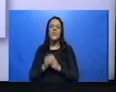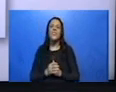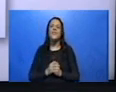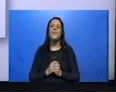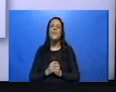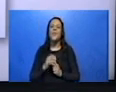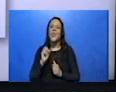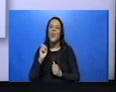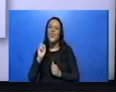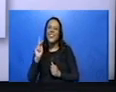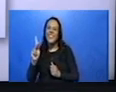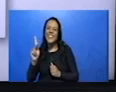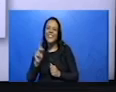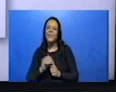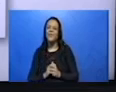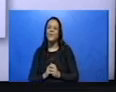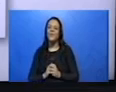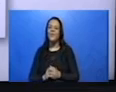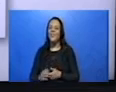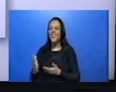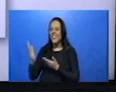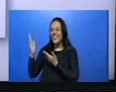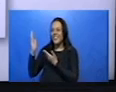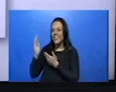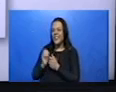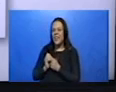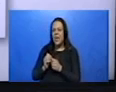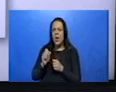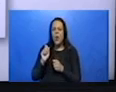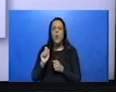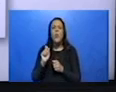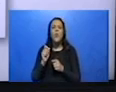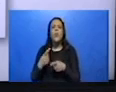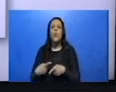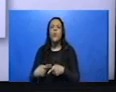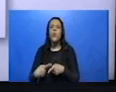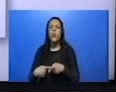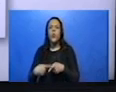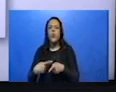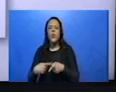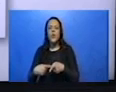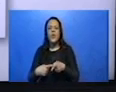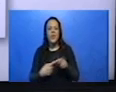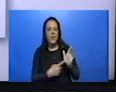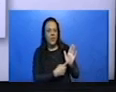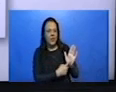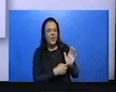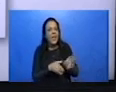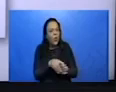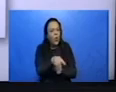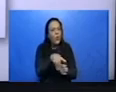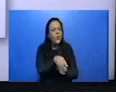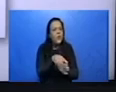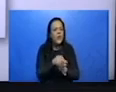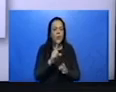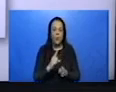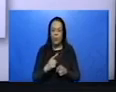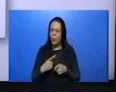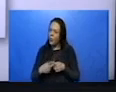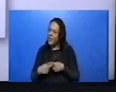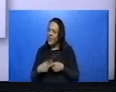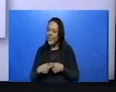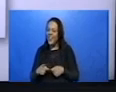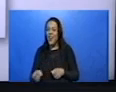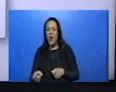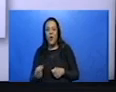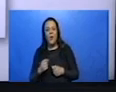certo? Aqui, ele falou, por que ele indica? Aí, ele justificou por que ele indicava. Ele falou, olha, eu indico